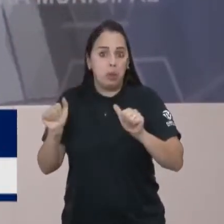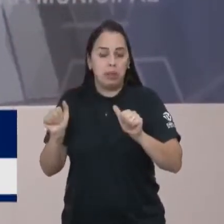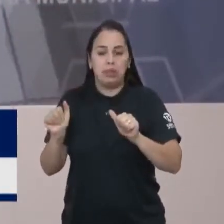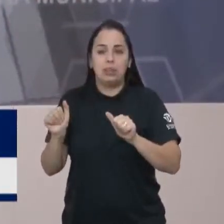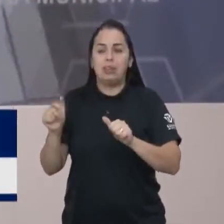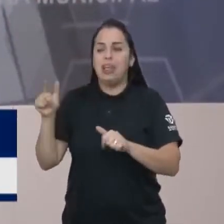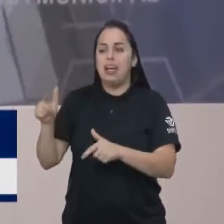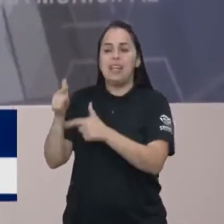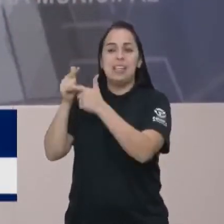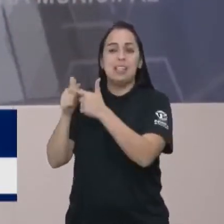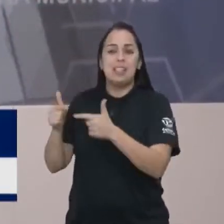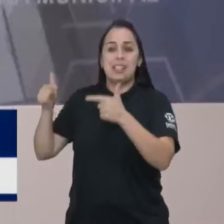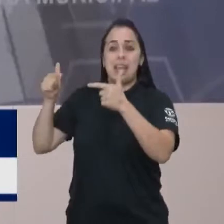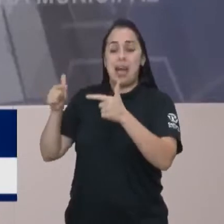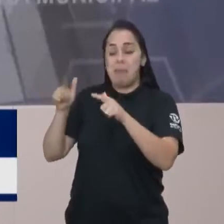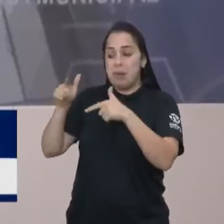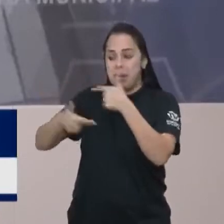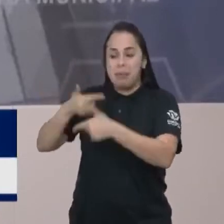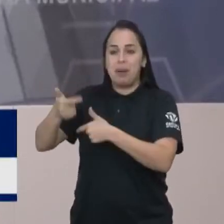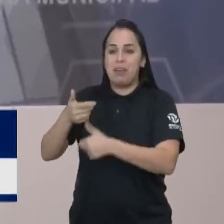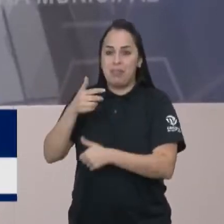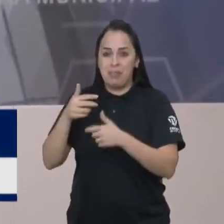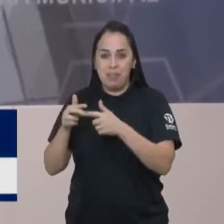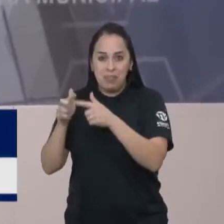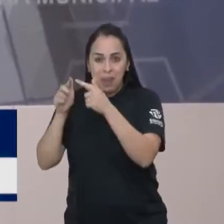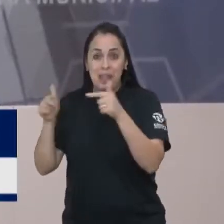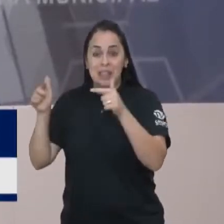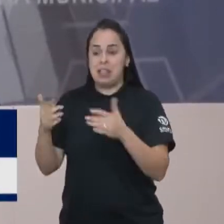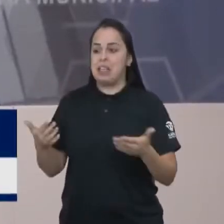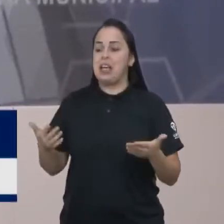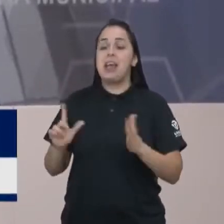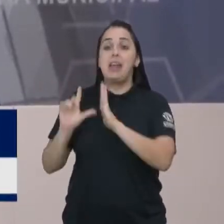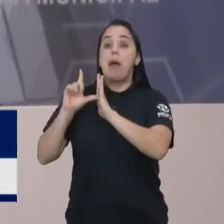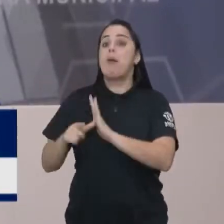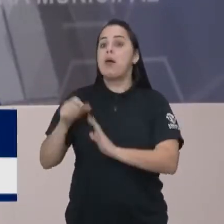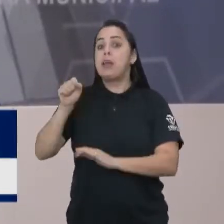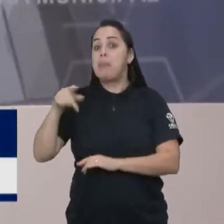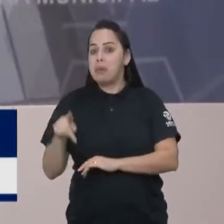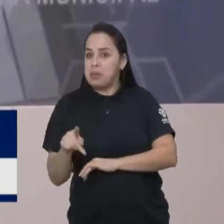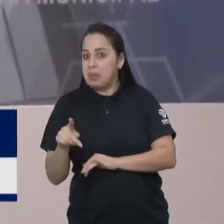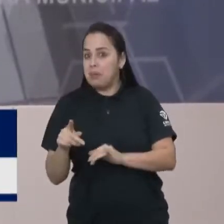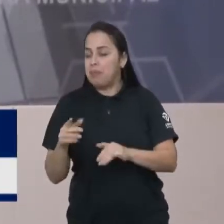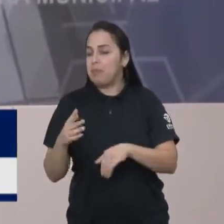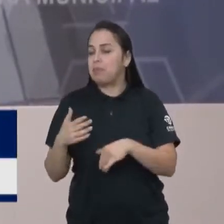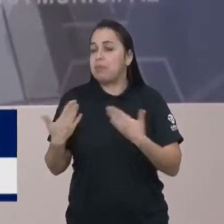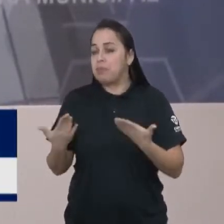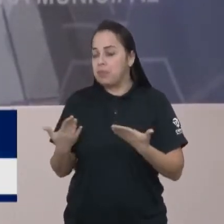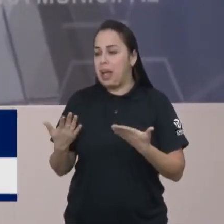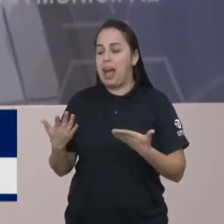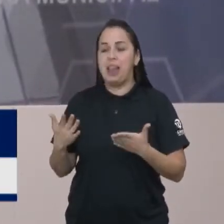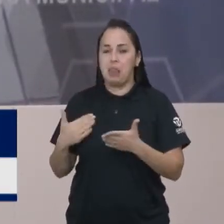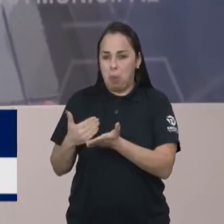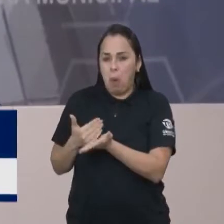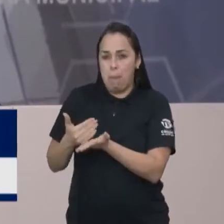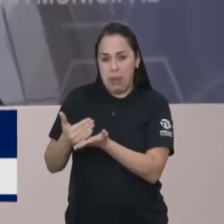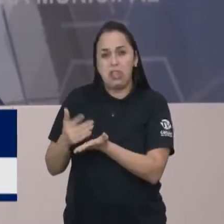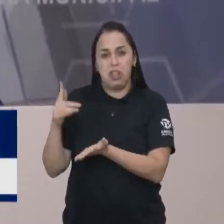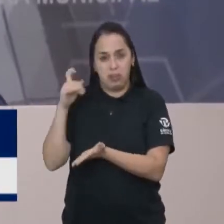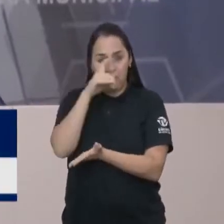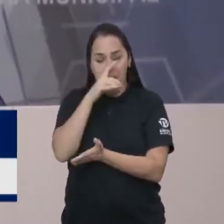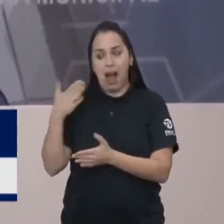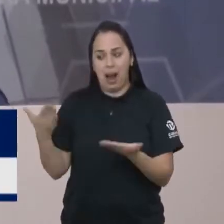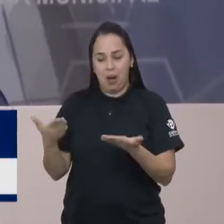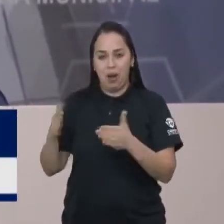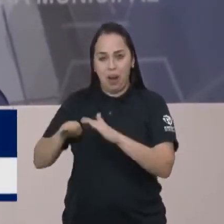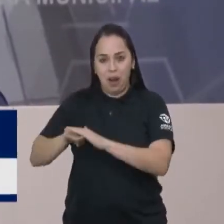muito feliz para a prefeitura e a nossa preocupação era, e agora que aposentar? Como é que vai ser? Foi meio difícil no começo, mas agora ele está se